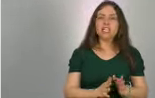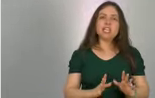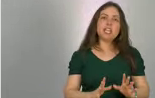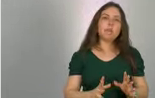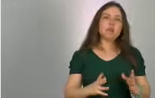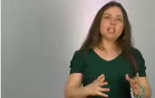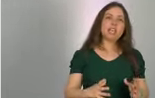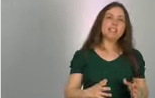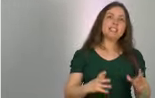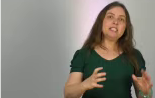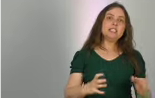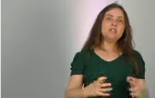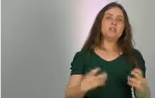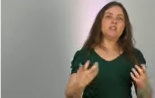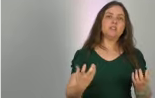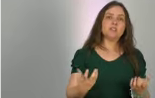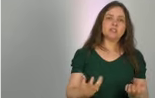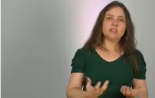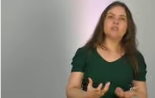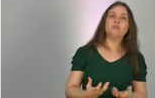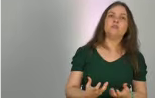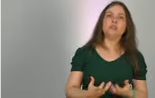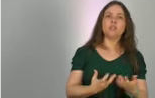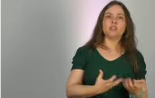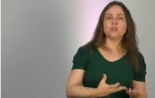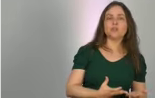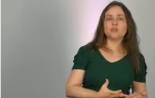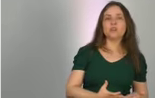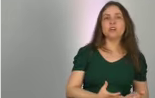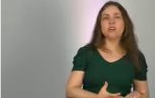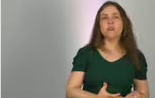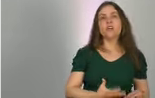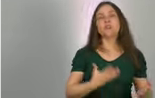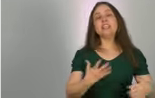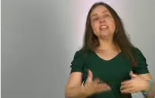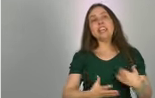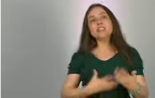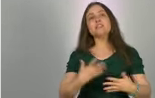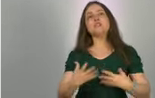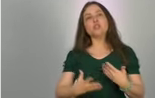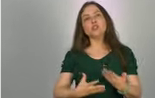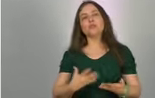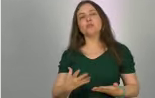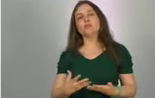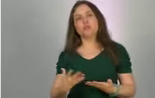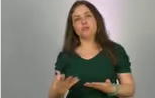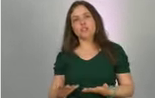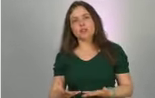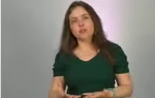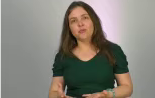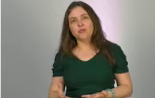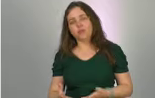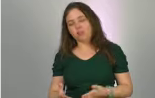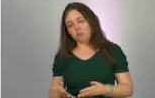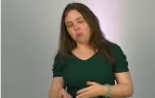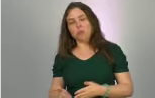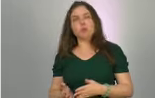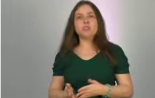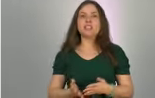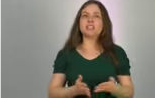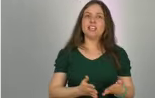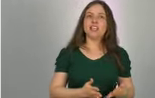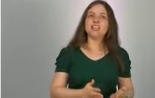nutrição que ele queria abordar esse início da nutrição no Rio Grande do Sul quando ainda nem existe o curso nutrição